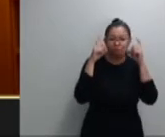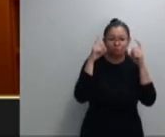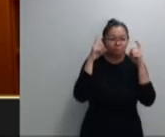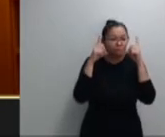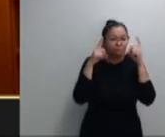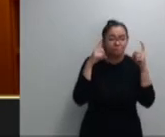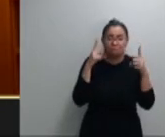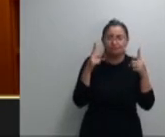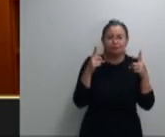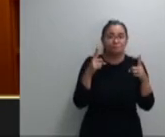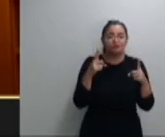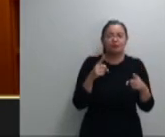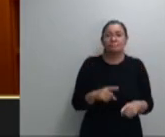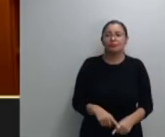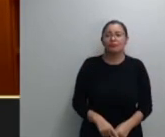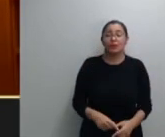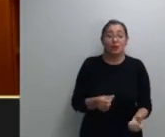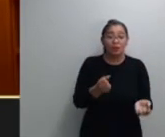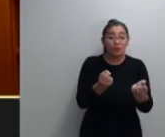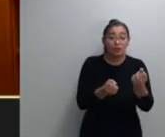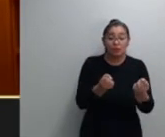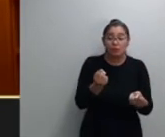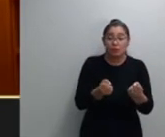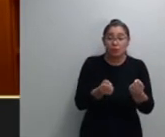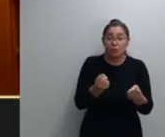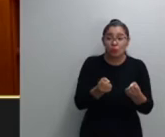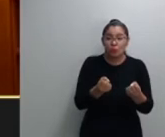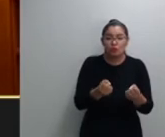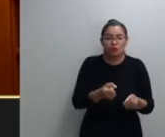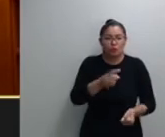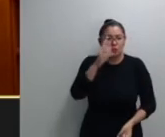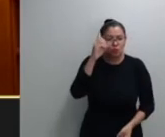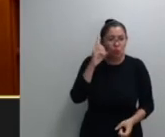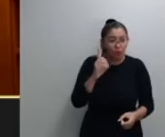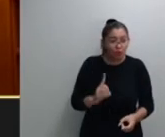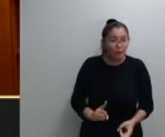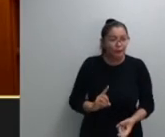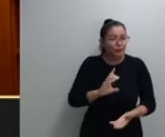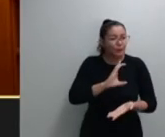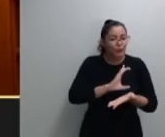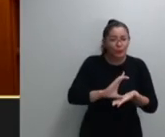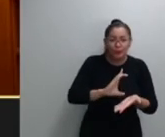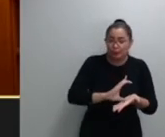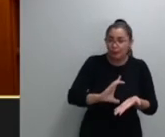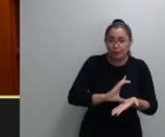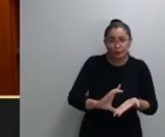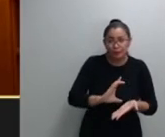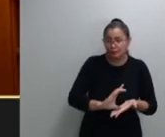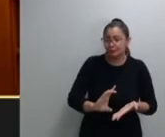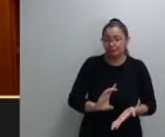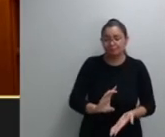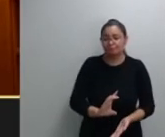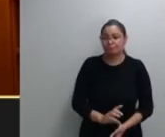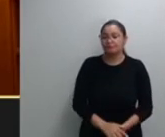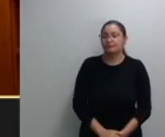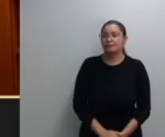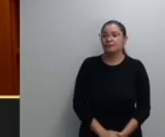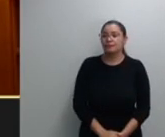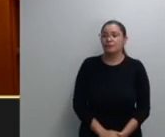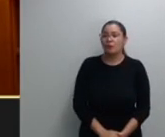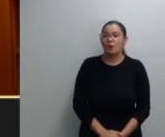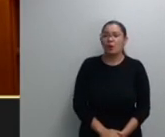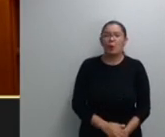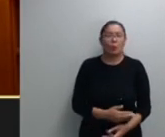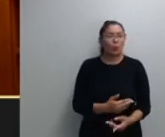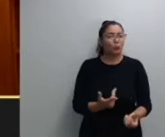aquisição de veículos gera o direito de crédito de PIS e COFINS a 925. Por muitos anos,